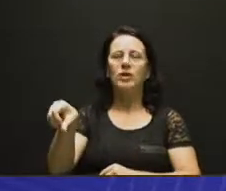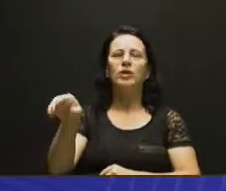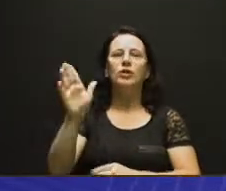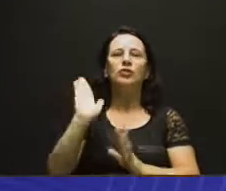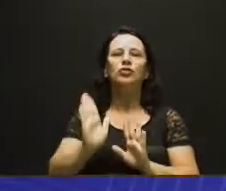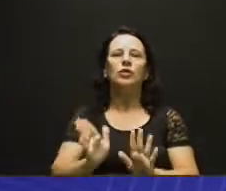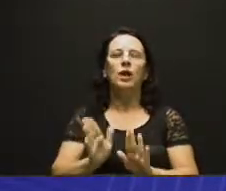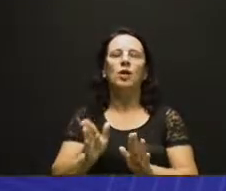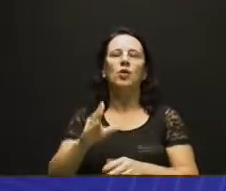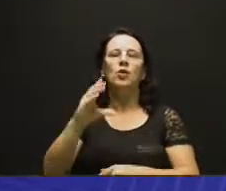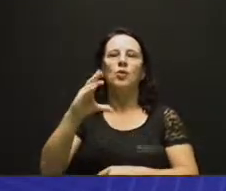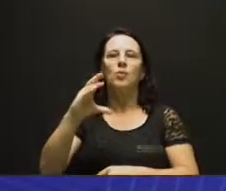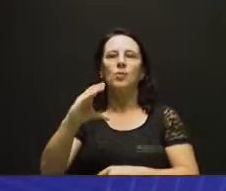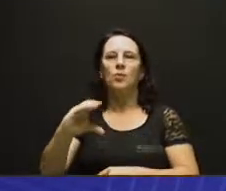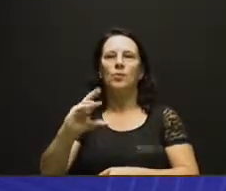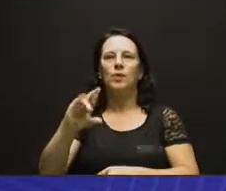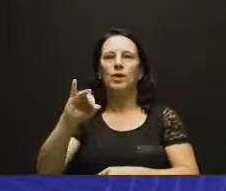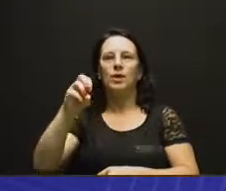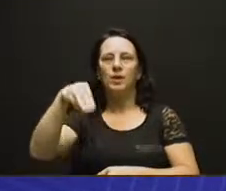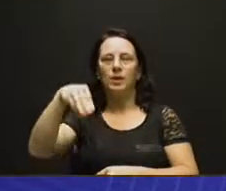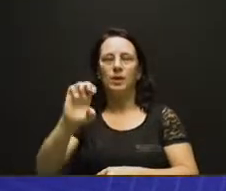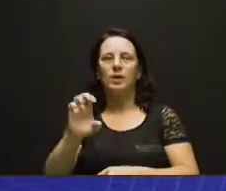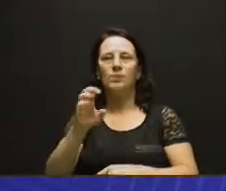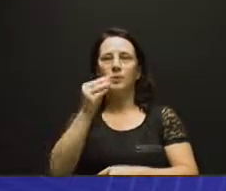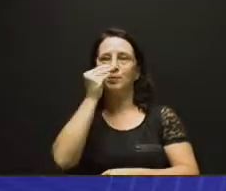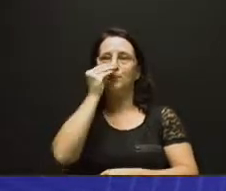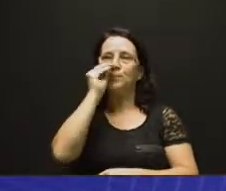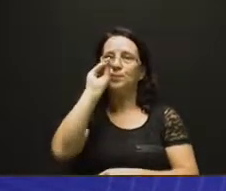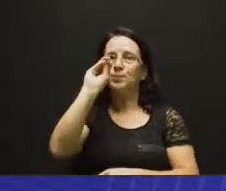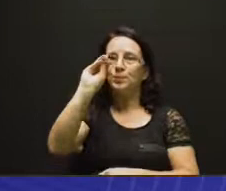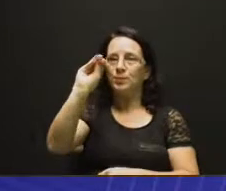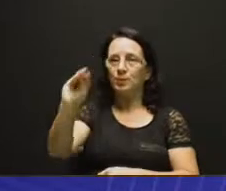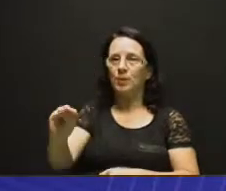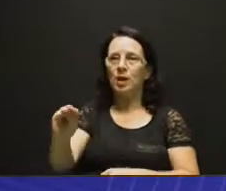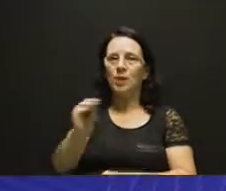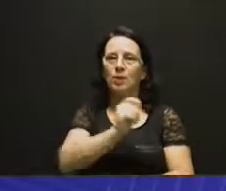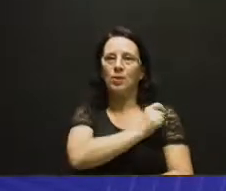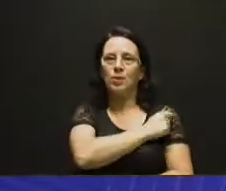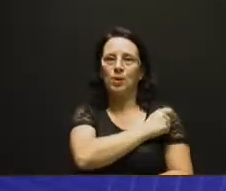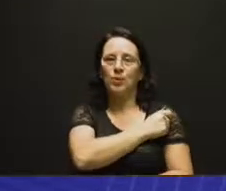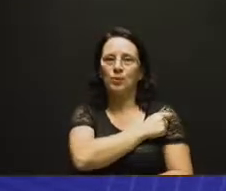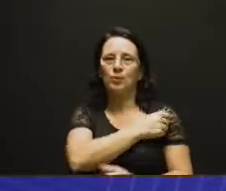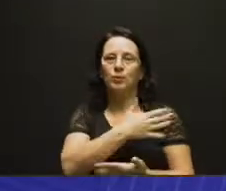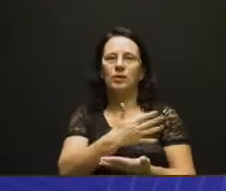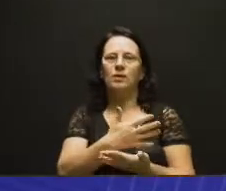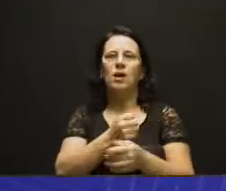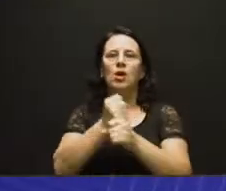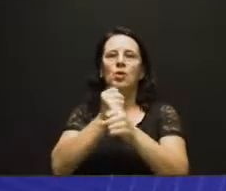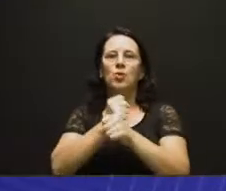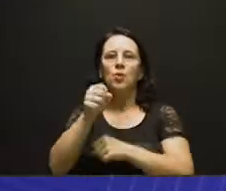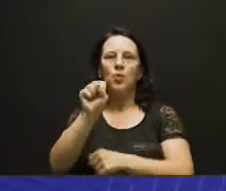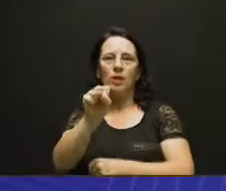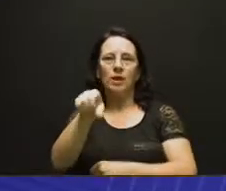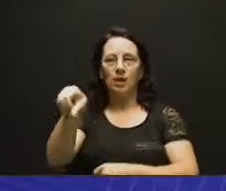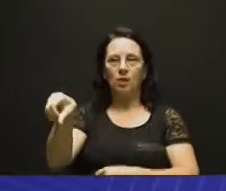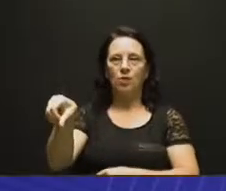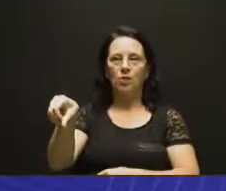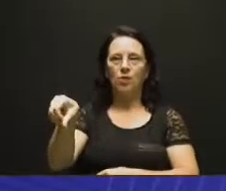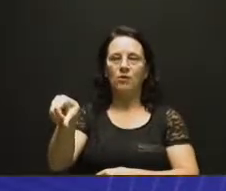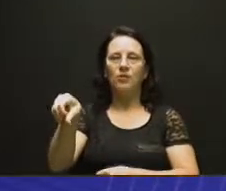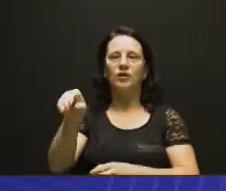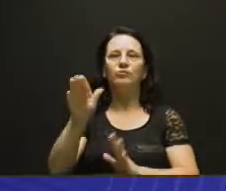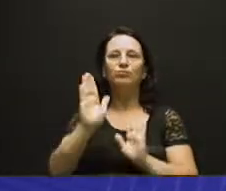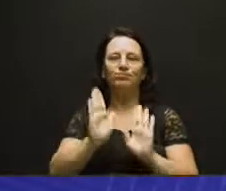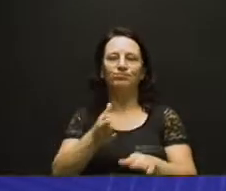como crime a discriminação do aluno na escola 89 1989